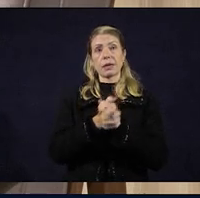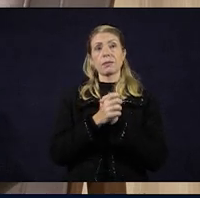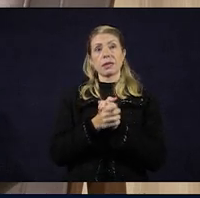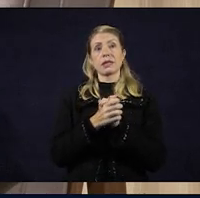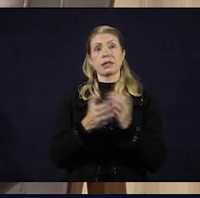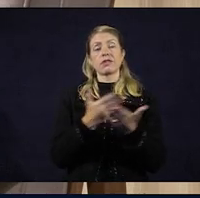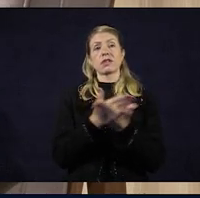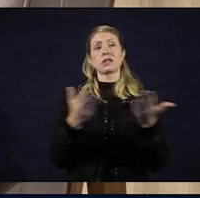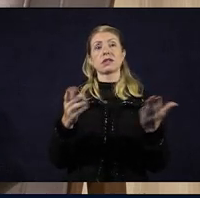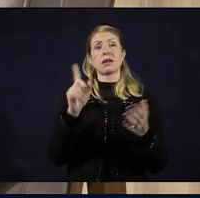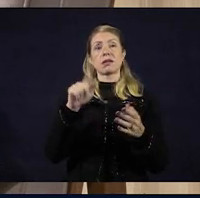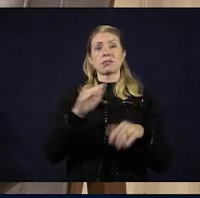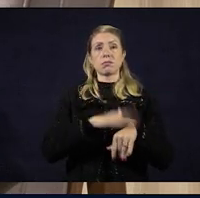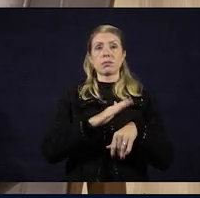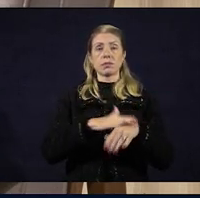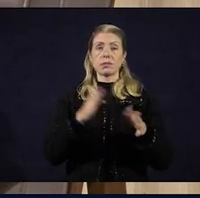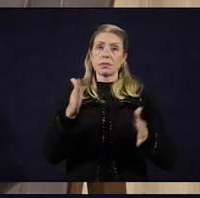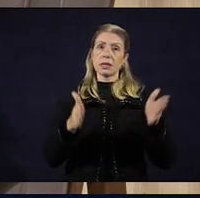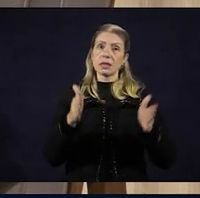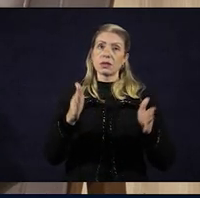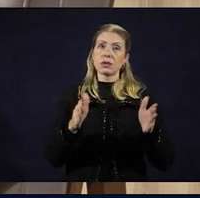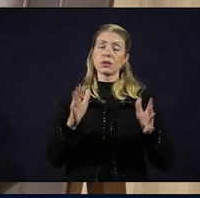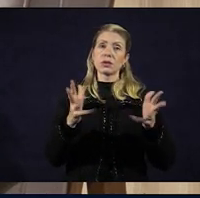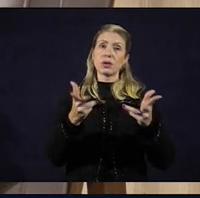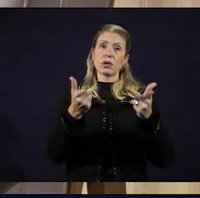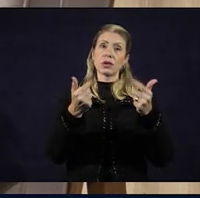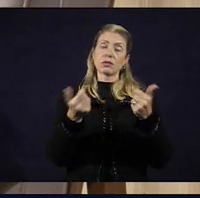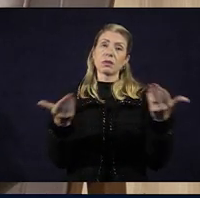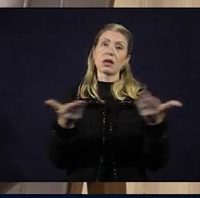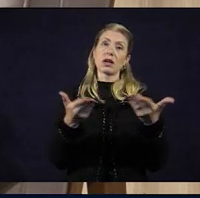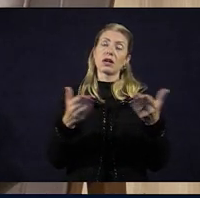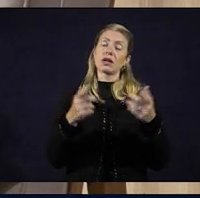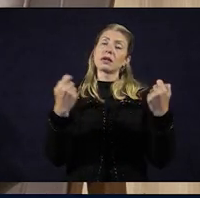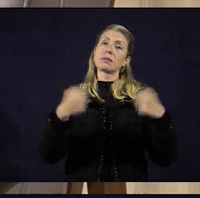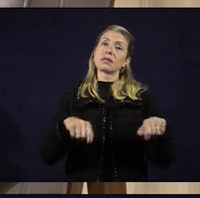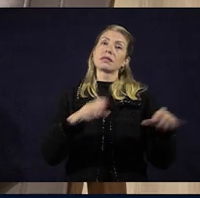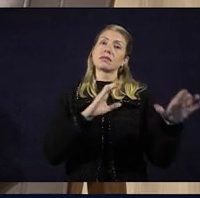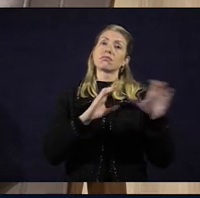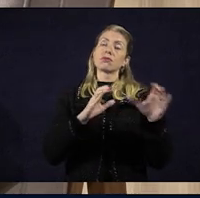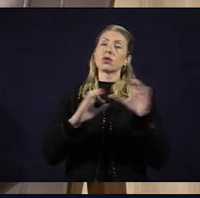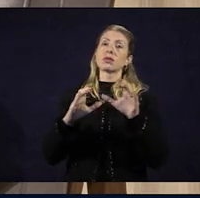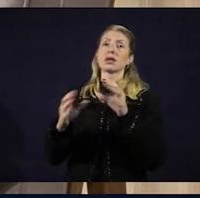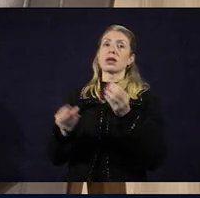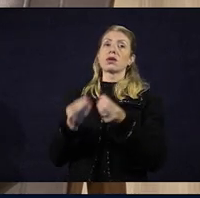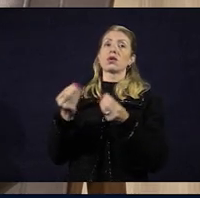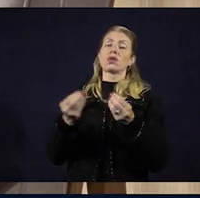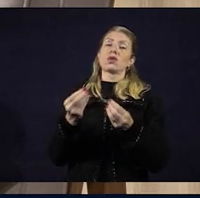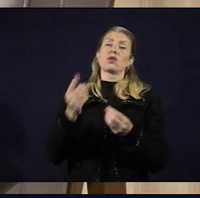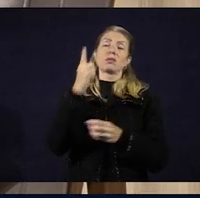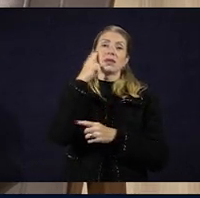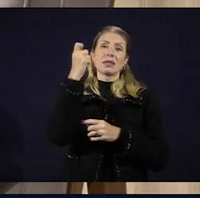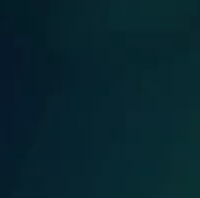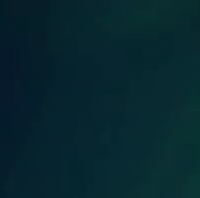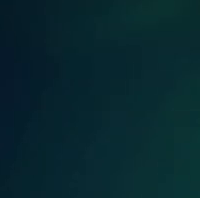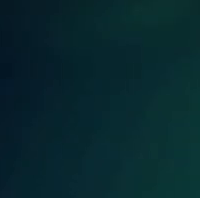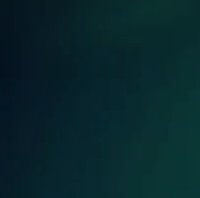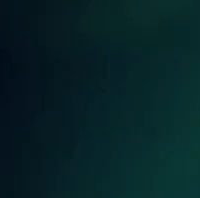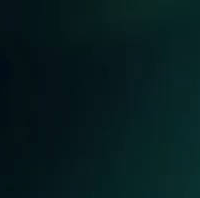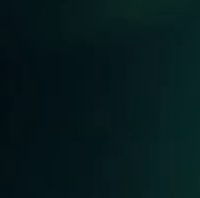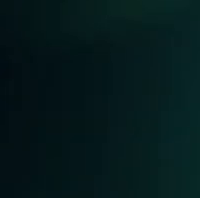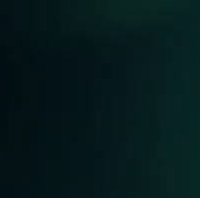foi em painel excelente e falta comunicada vamos comunicar todas essas iniciativas tão bacanas parabéns